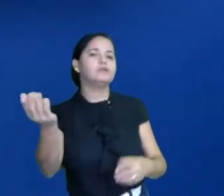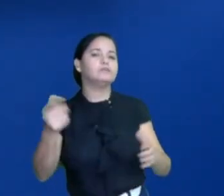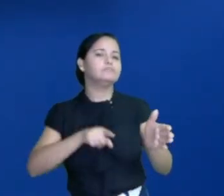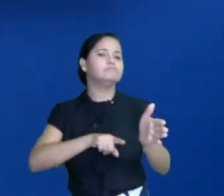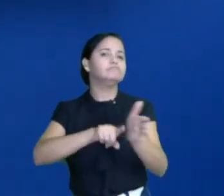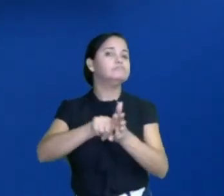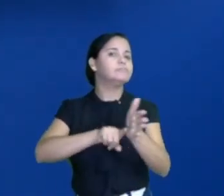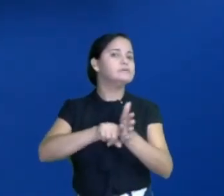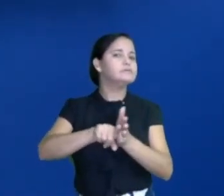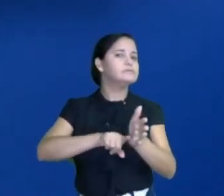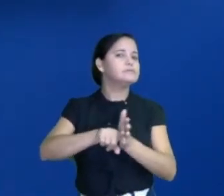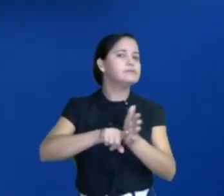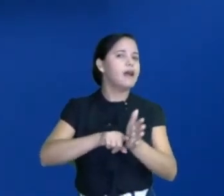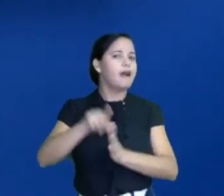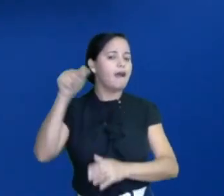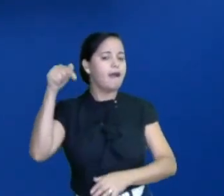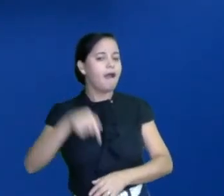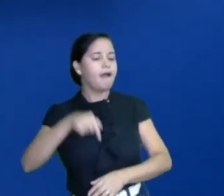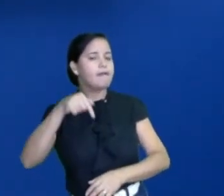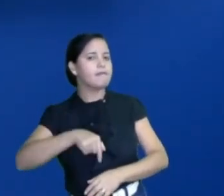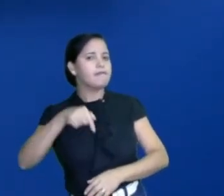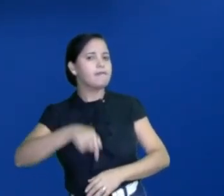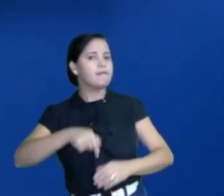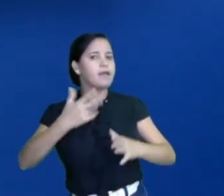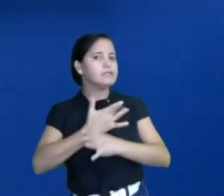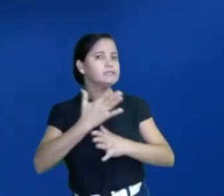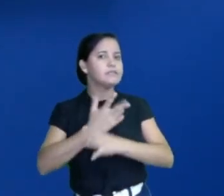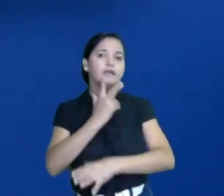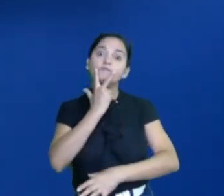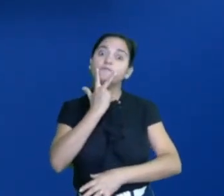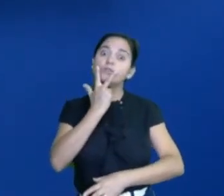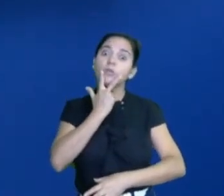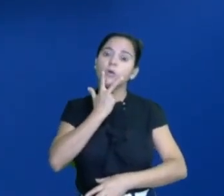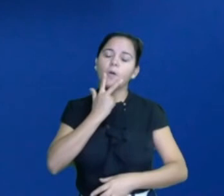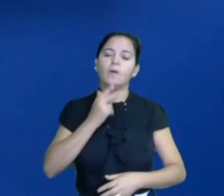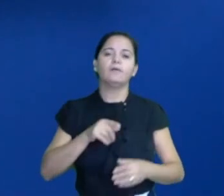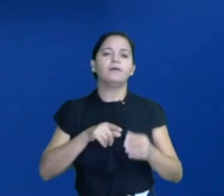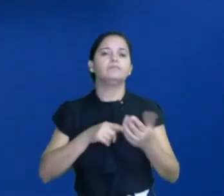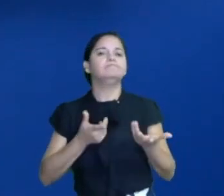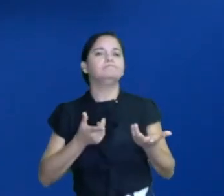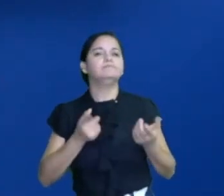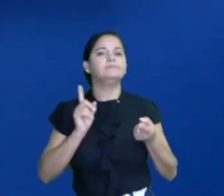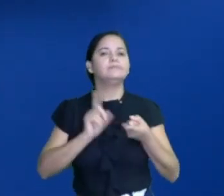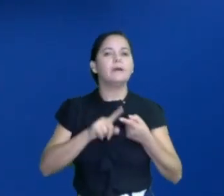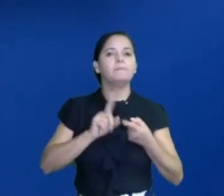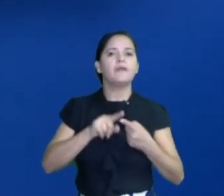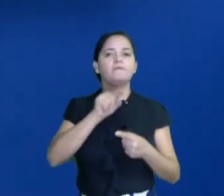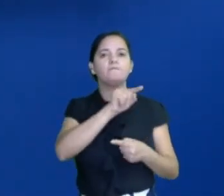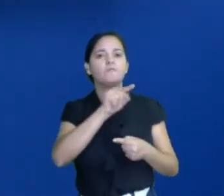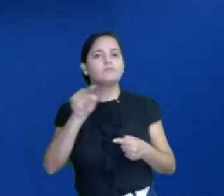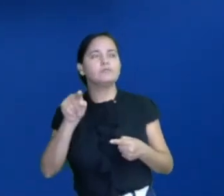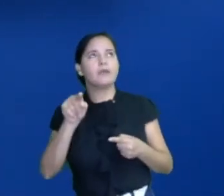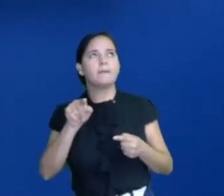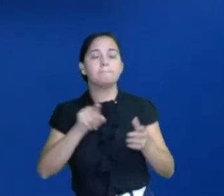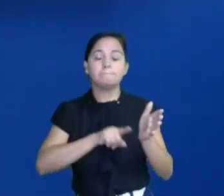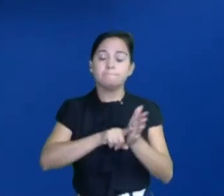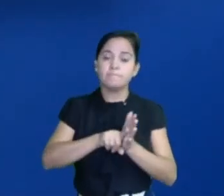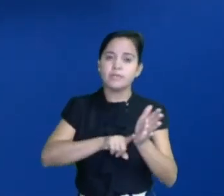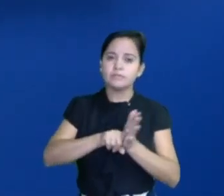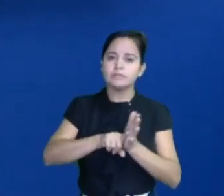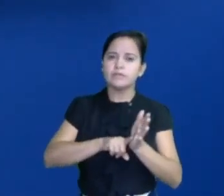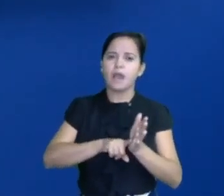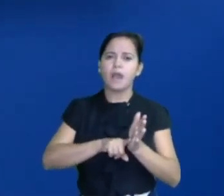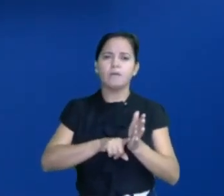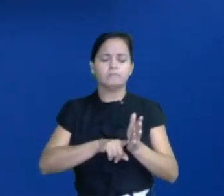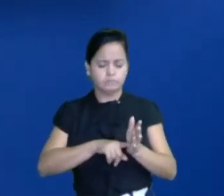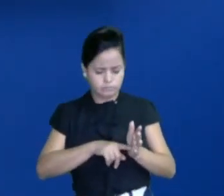pesquisar pontos históricos da cidade de Vitória de Santo Antão e também você vai pesquisar por